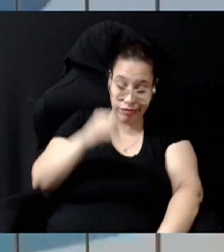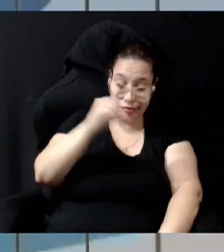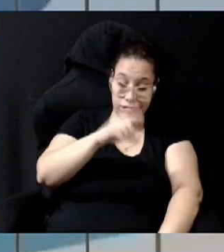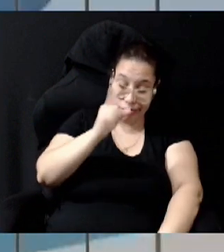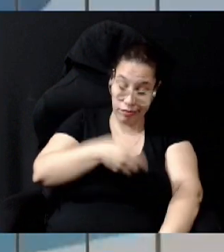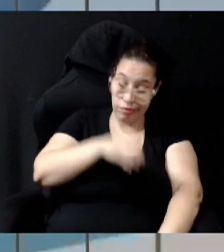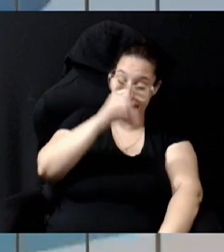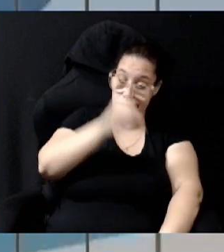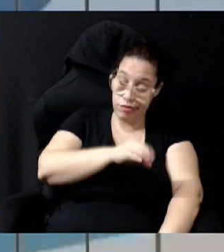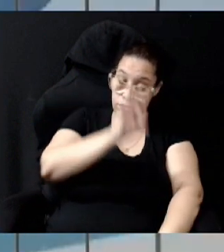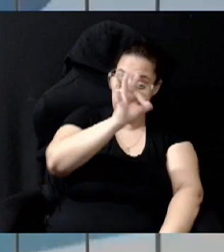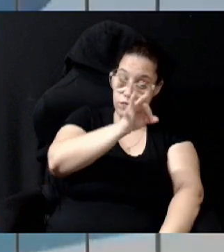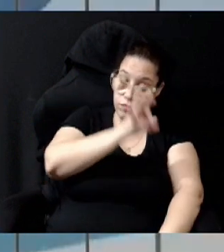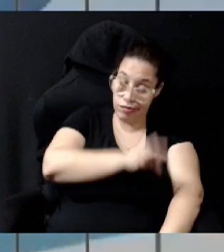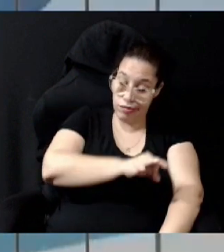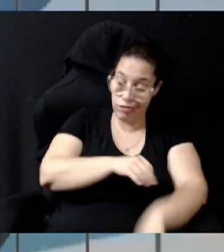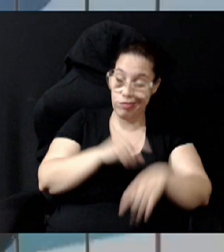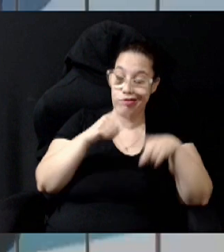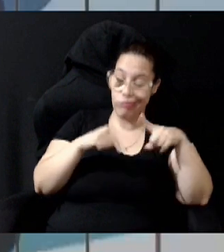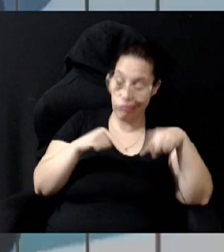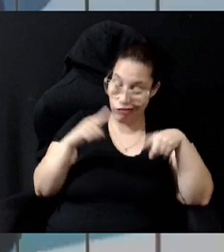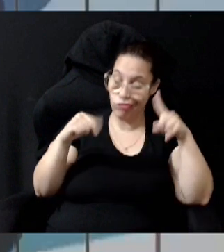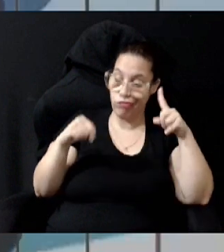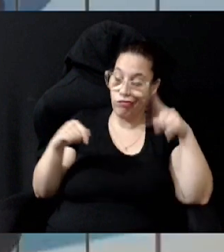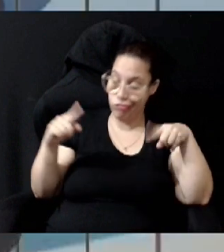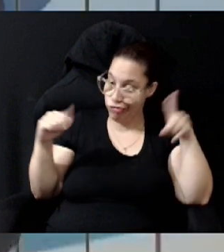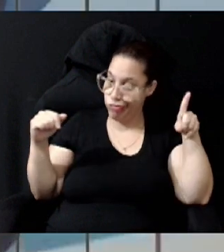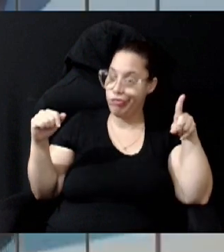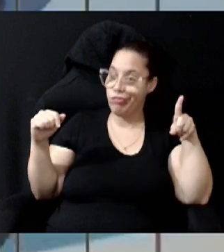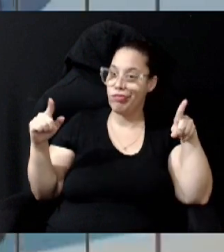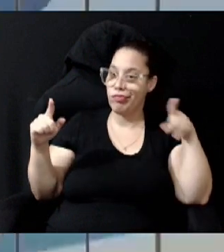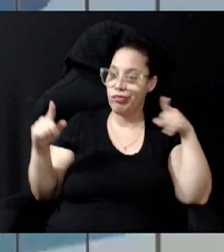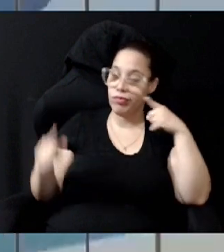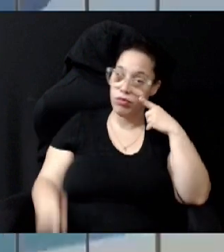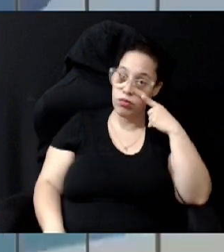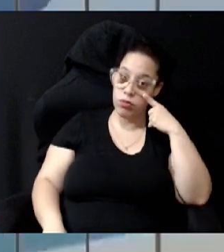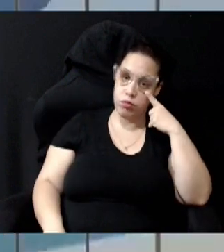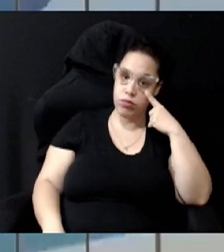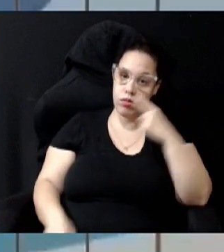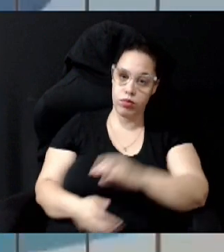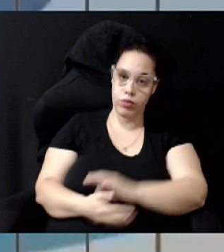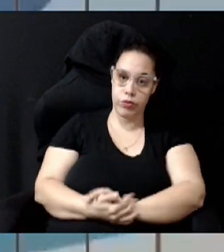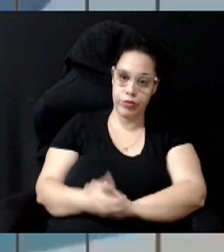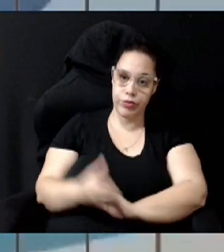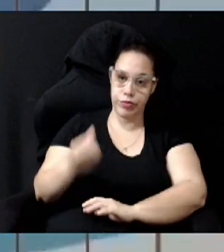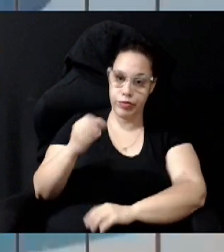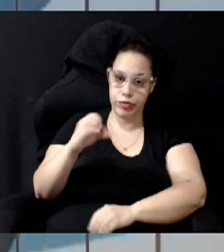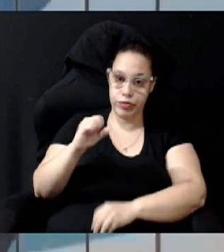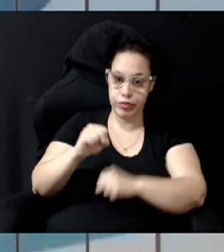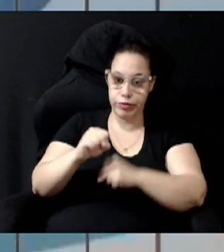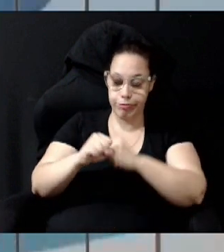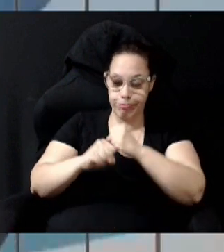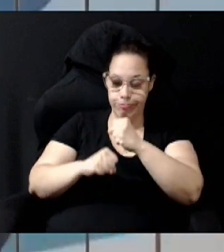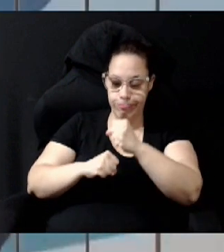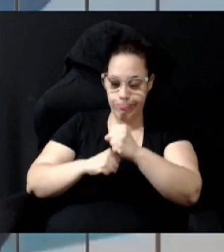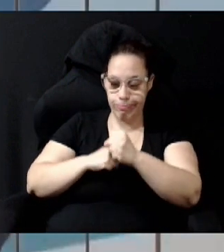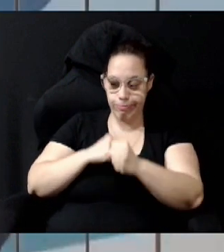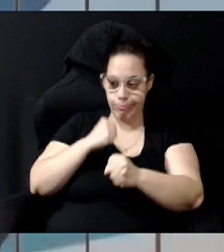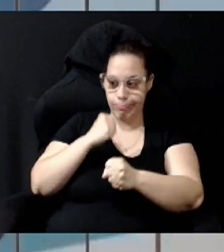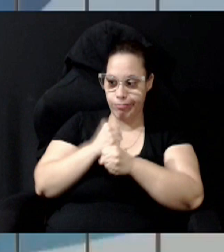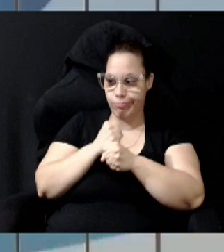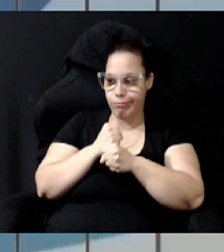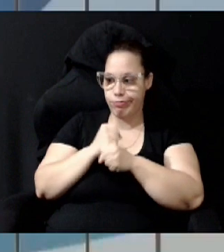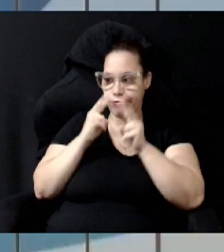99,9% das vezes. E isso foi um treinamento que foi feito em 10 anos aí por essa pessoa, porque foi muito forte esse